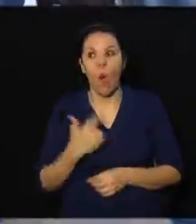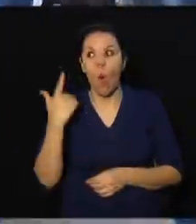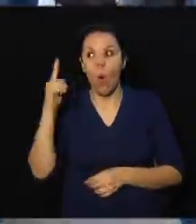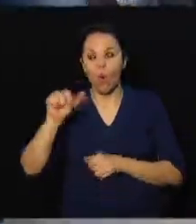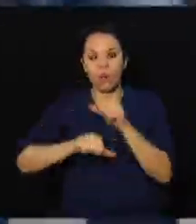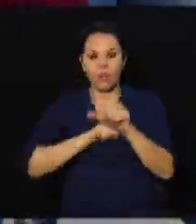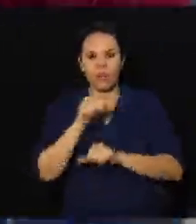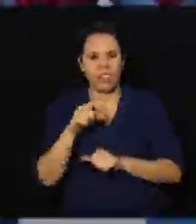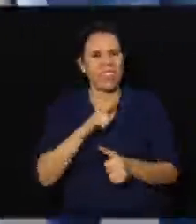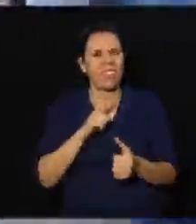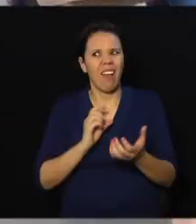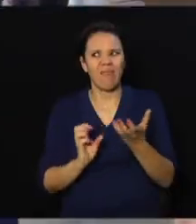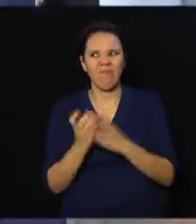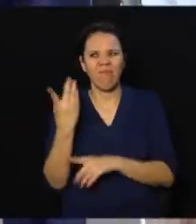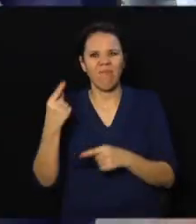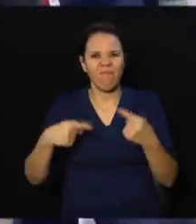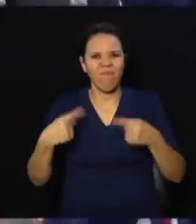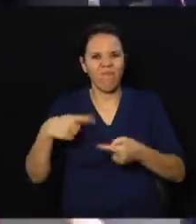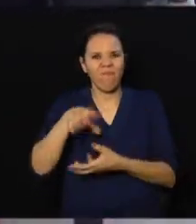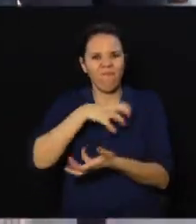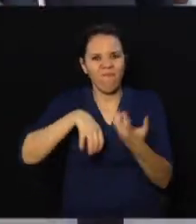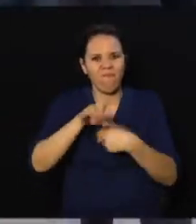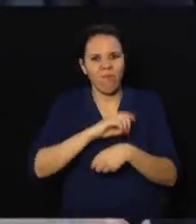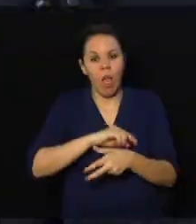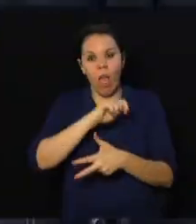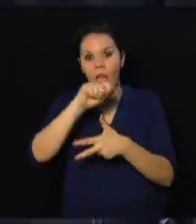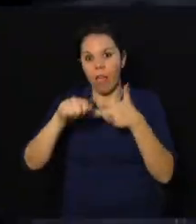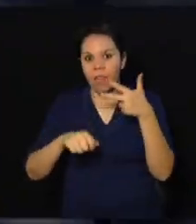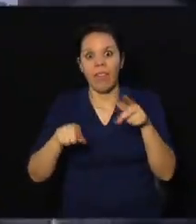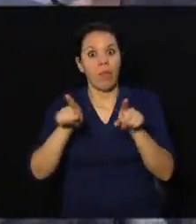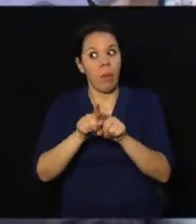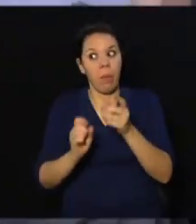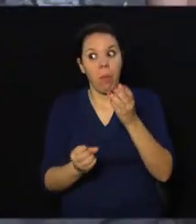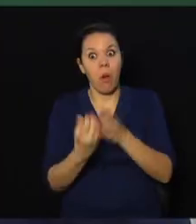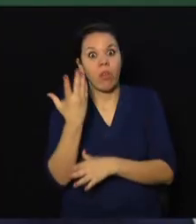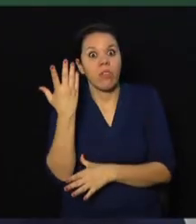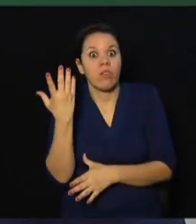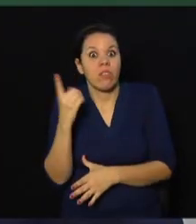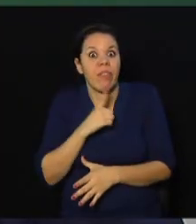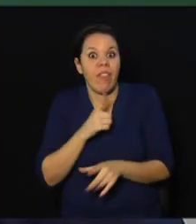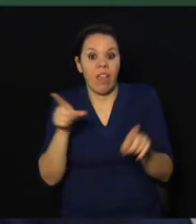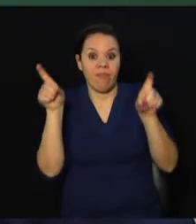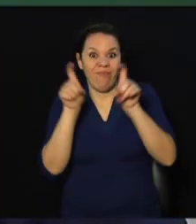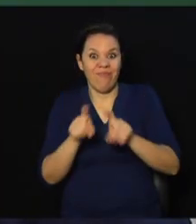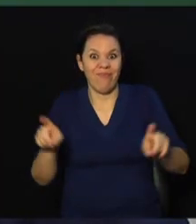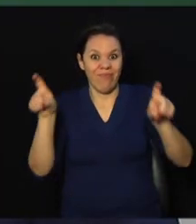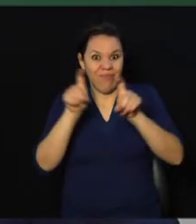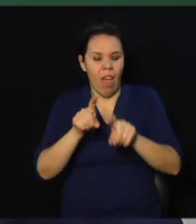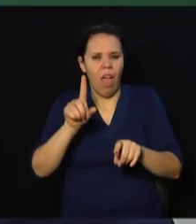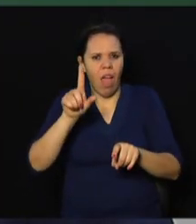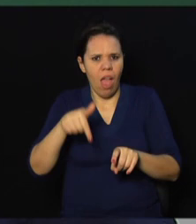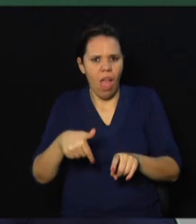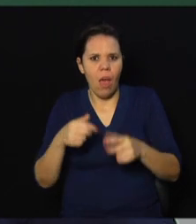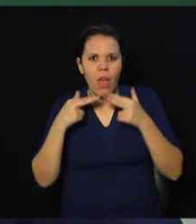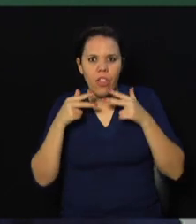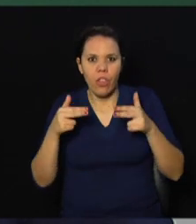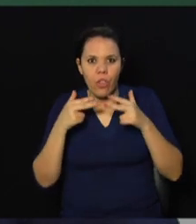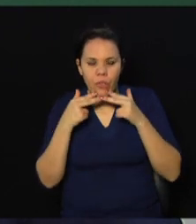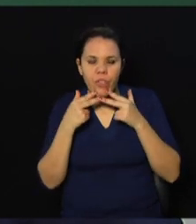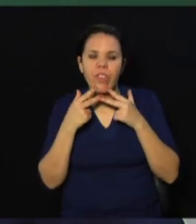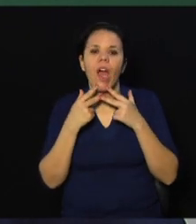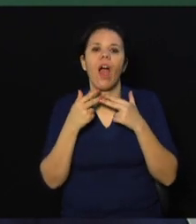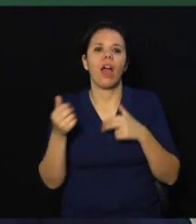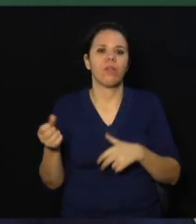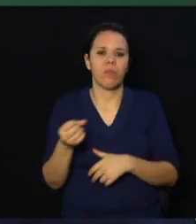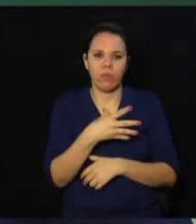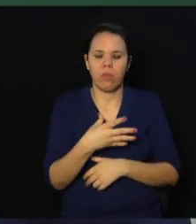muita polêmica é que o Enem pode ganhar uma versão digital. É uma chance de modernizar a prova, então o que foi